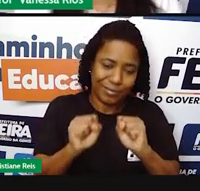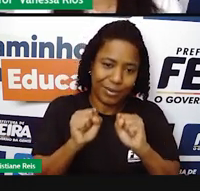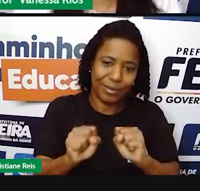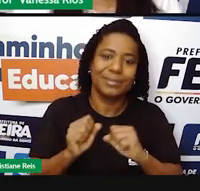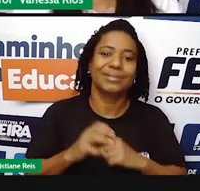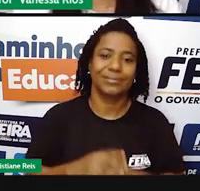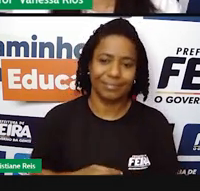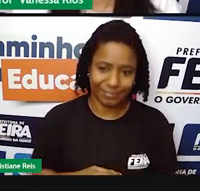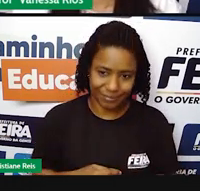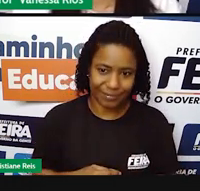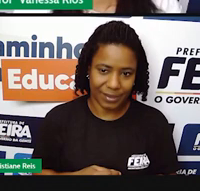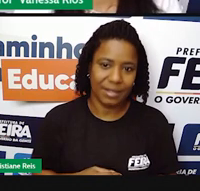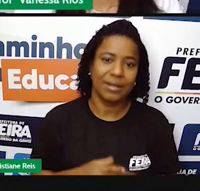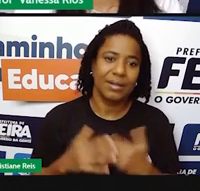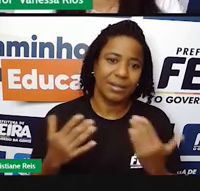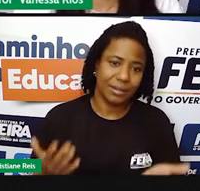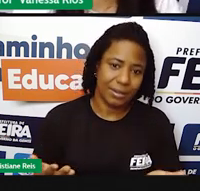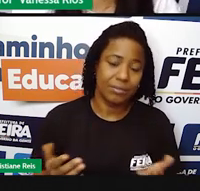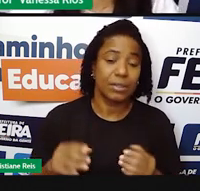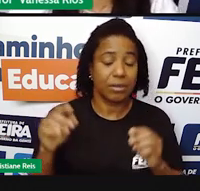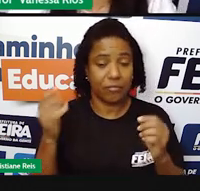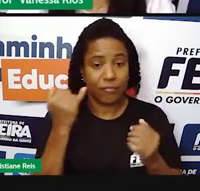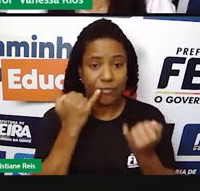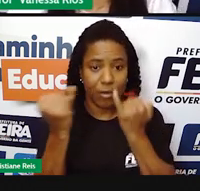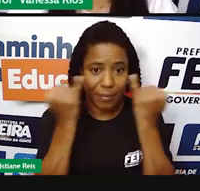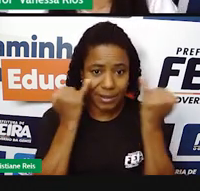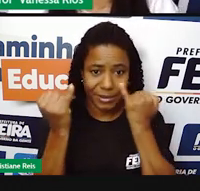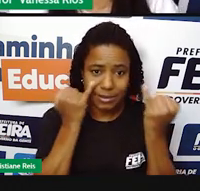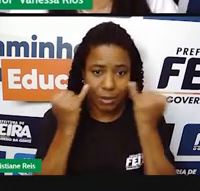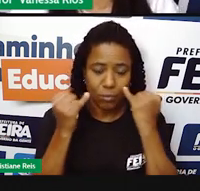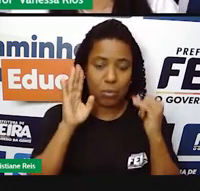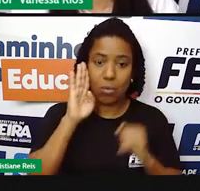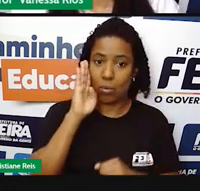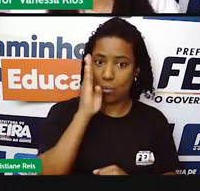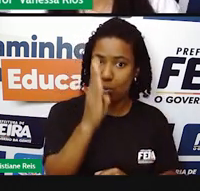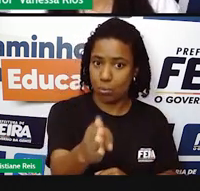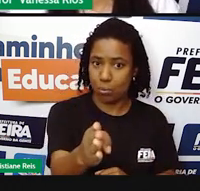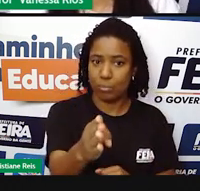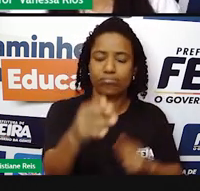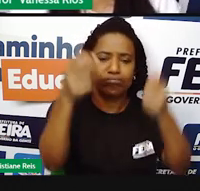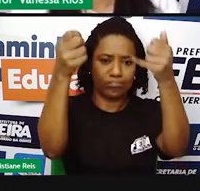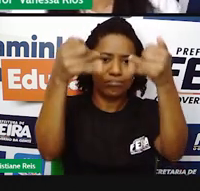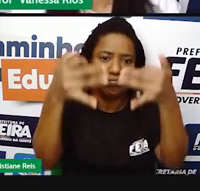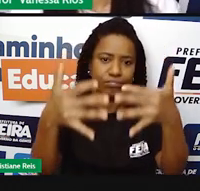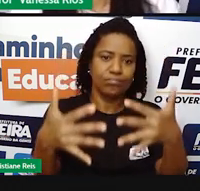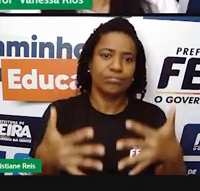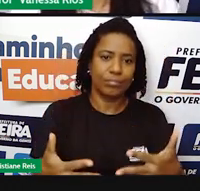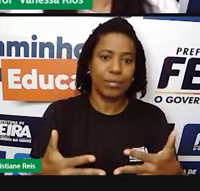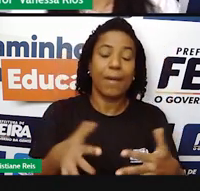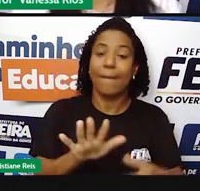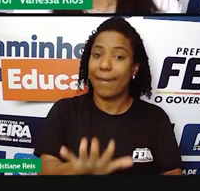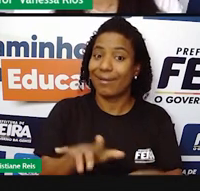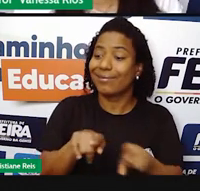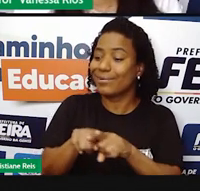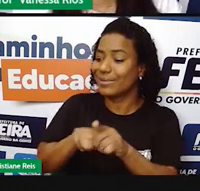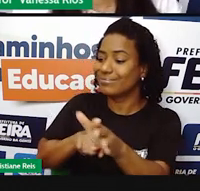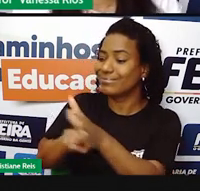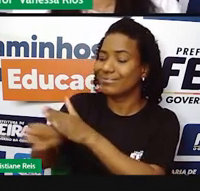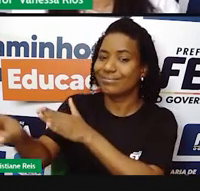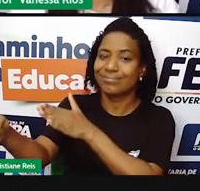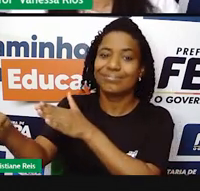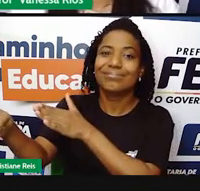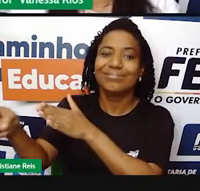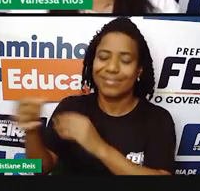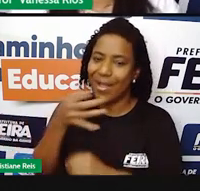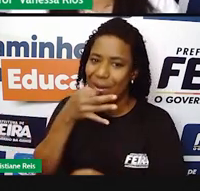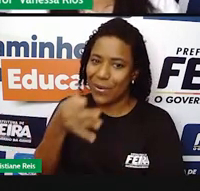partes neutras, né, que são só informativas, mas também vai ter a emissão da opinião contrária ou a favor